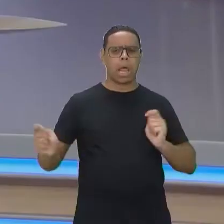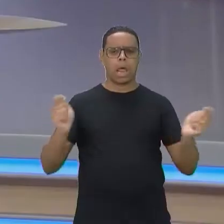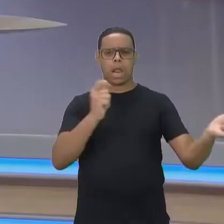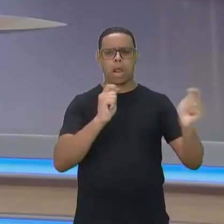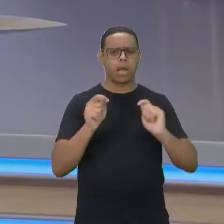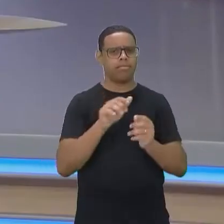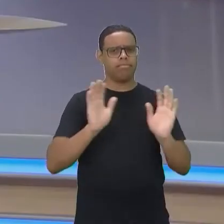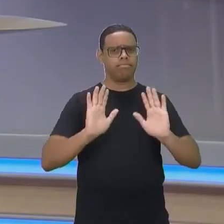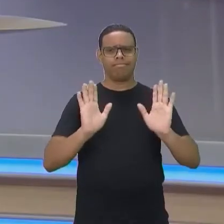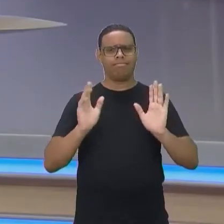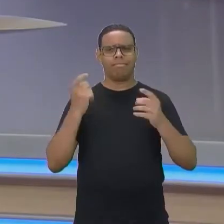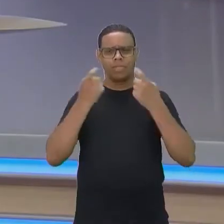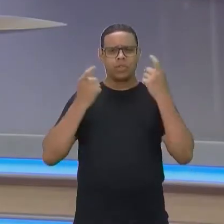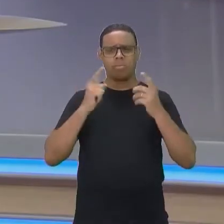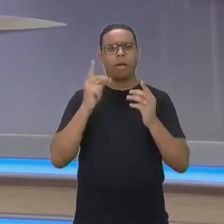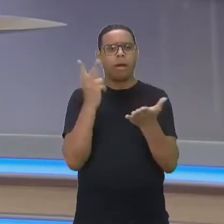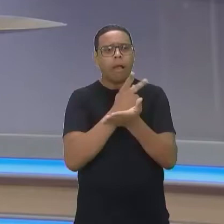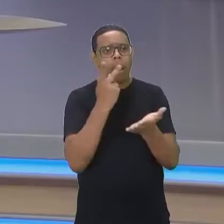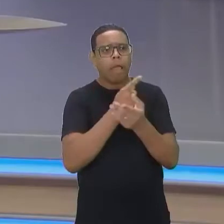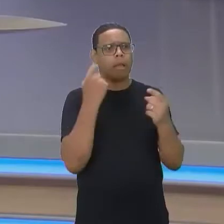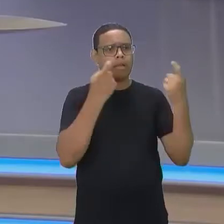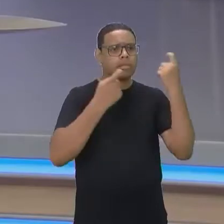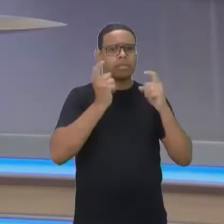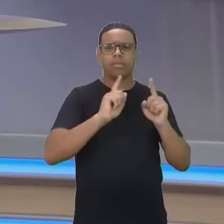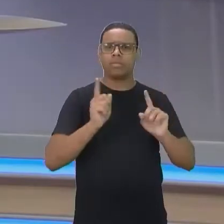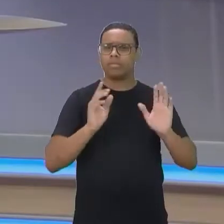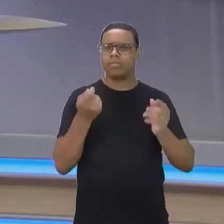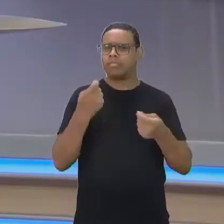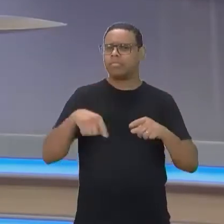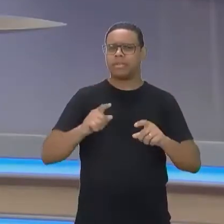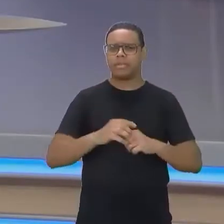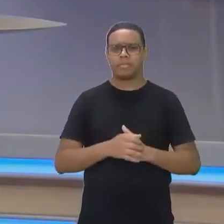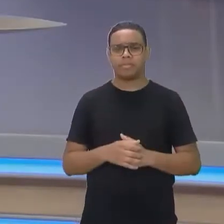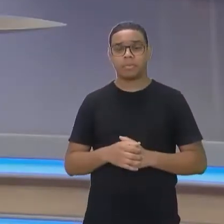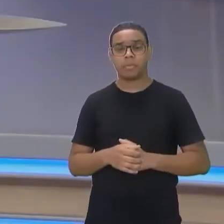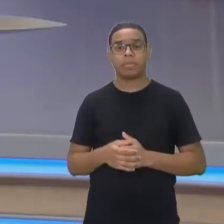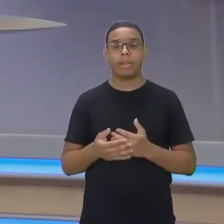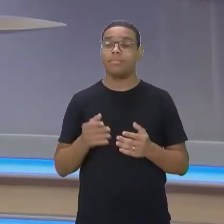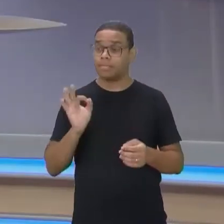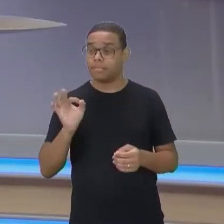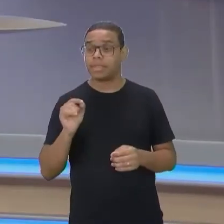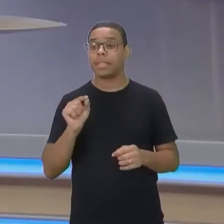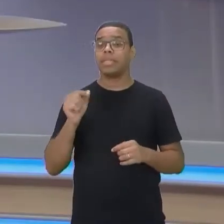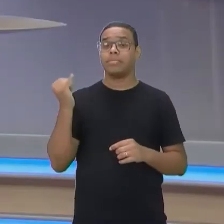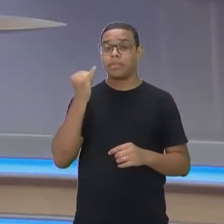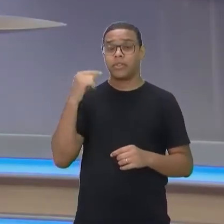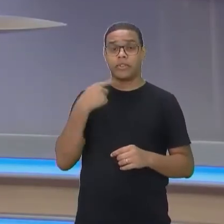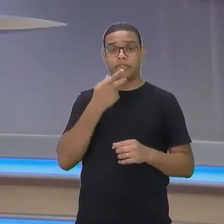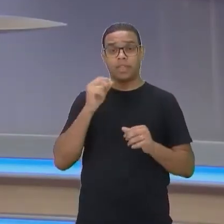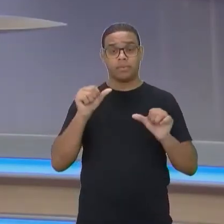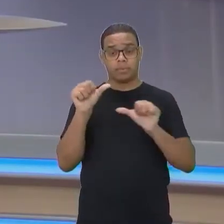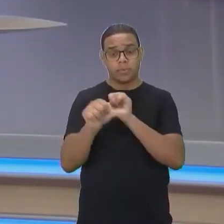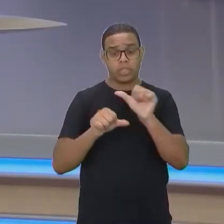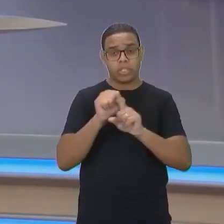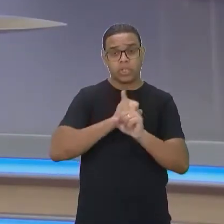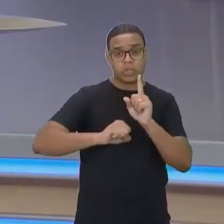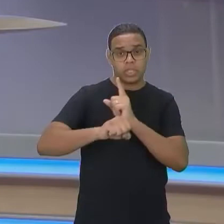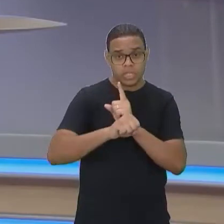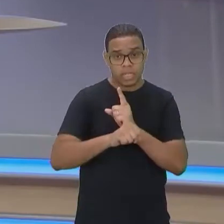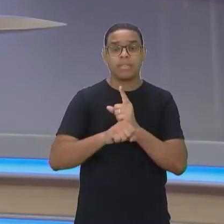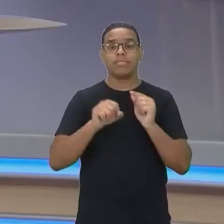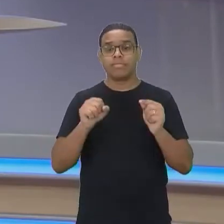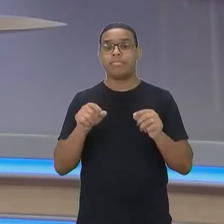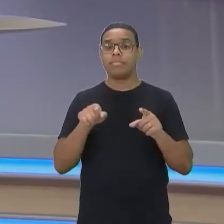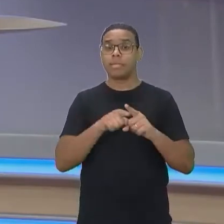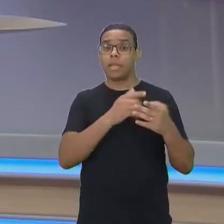errar de jeito nenhum. Não tem como você errar nessa aula, entendeu? Não, e uma coisa que é importante é que quando a gente fala de mudança social e papel social,